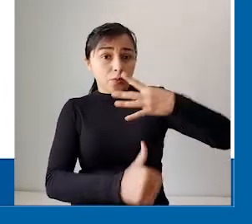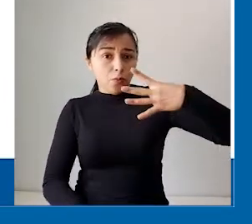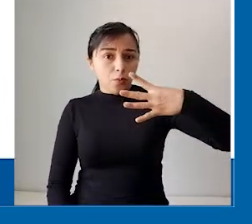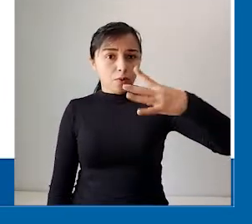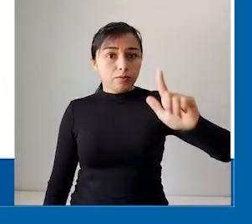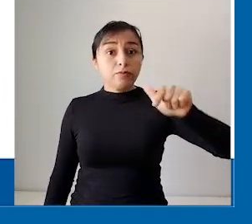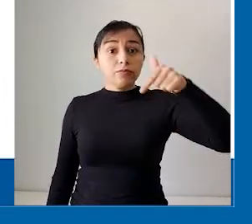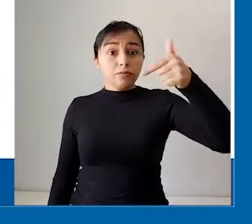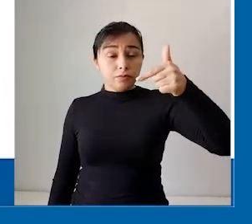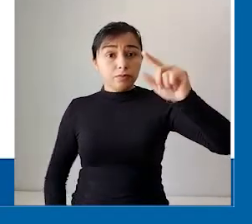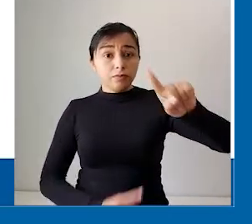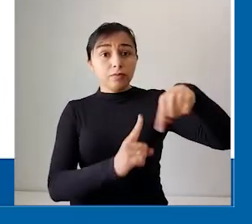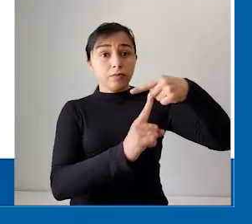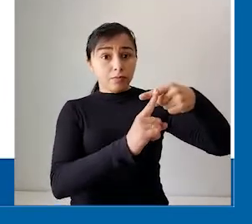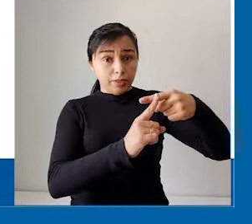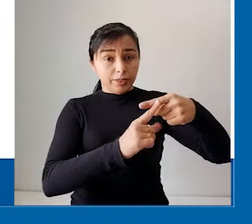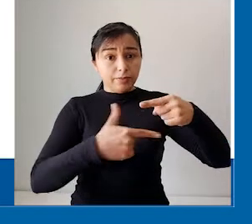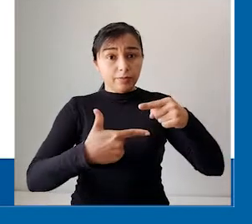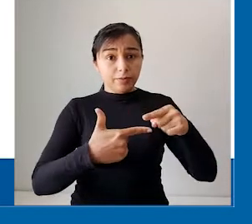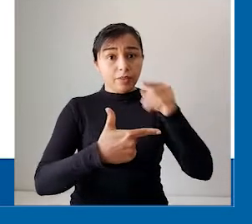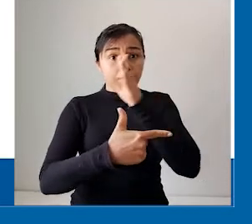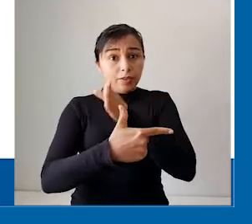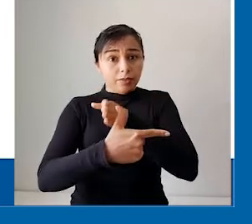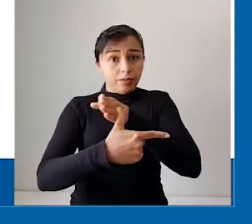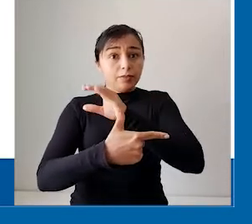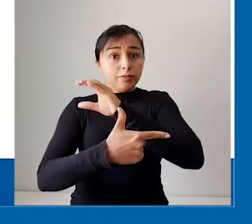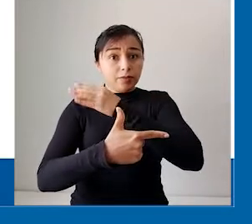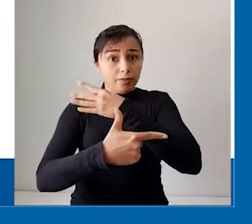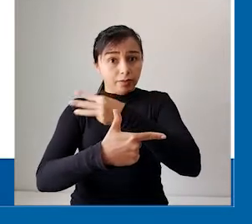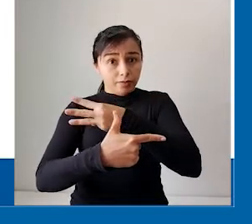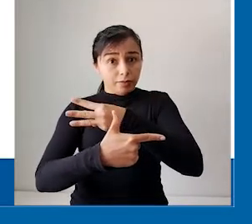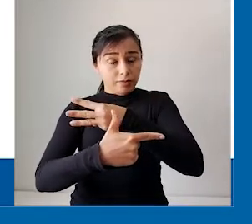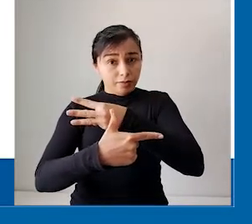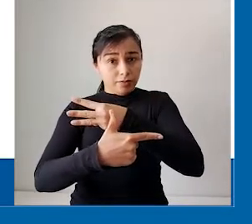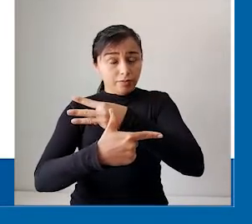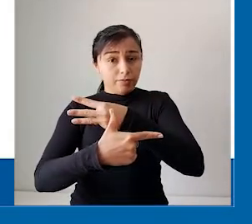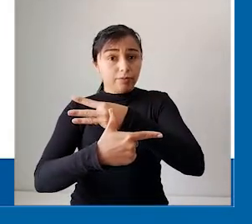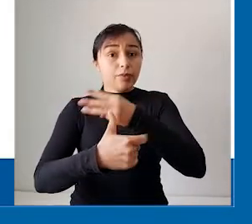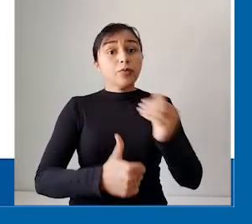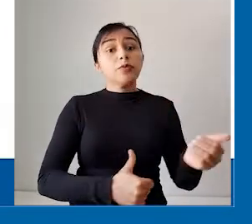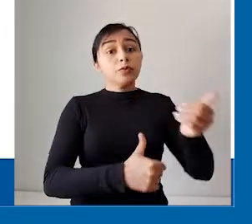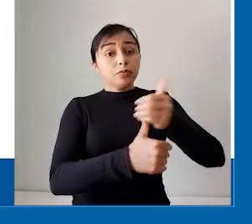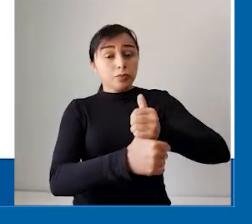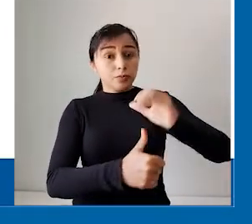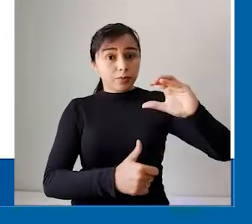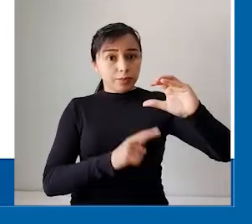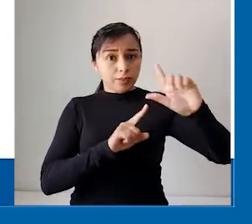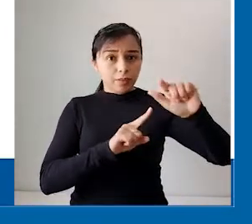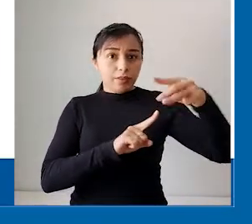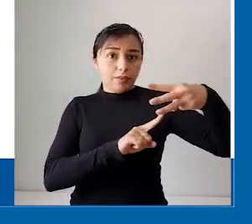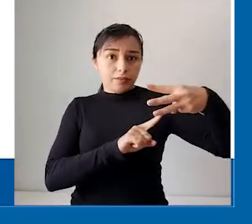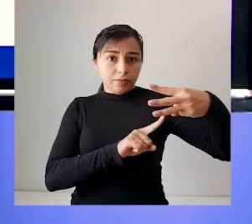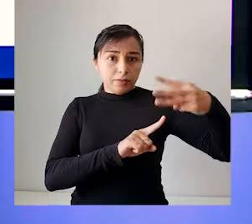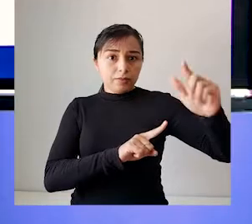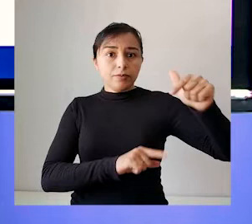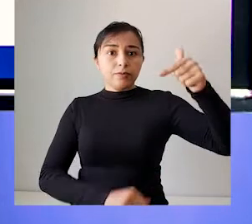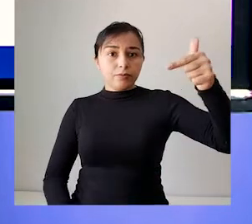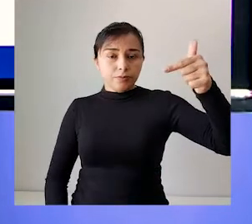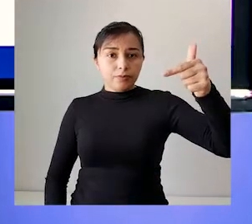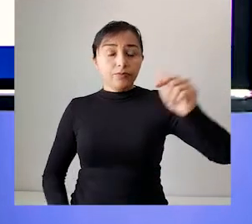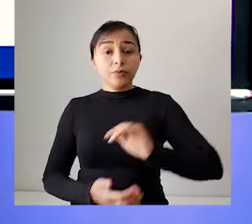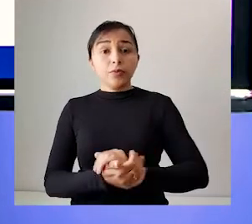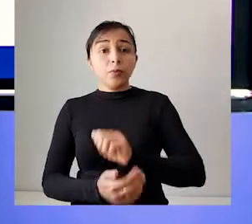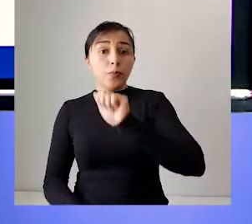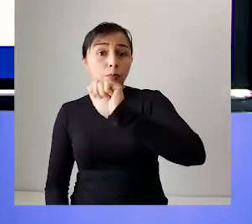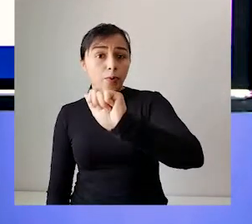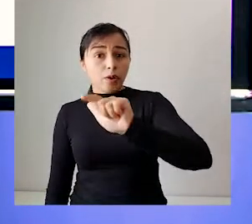quadrado, mais C ao quadrado. Quem é o C? O C é 3, então 3 ao quadrado. E